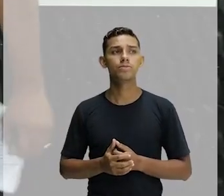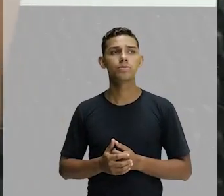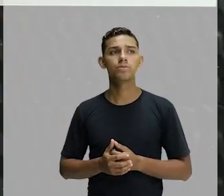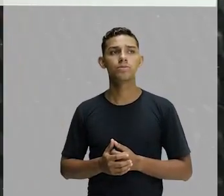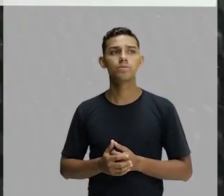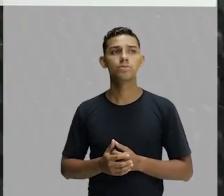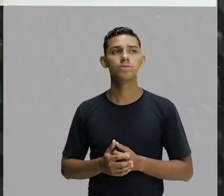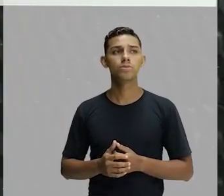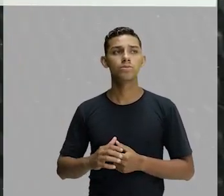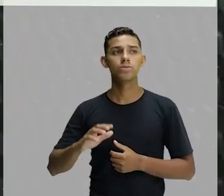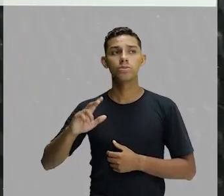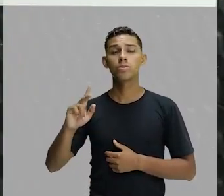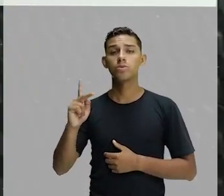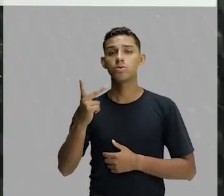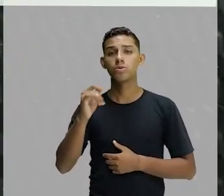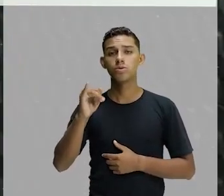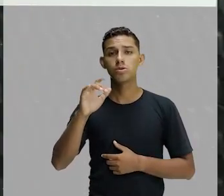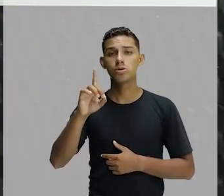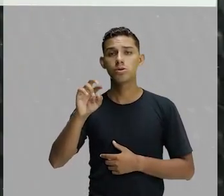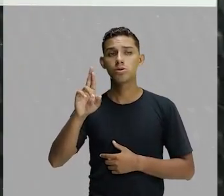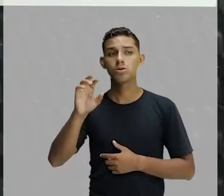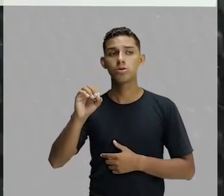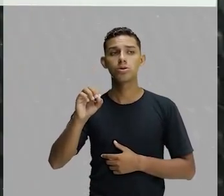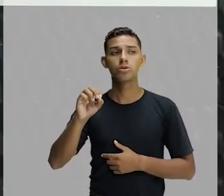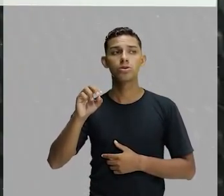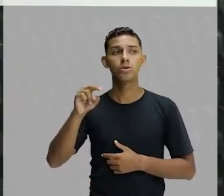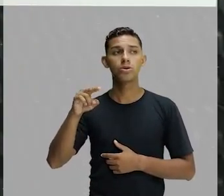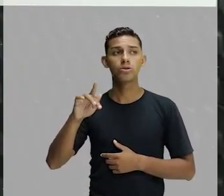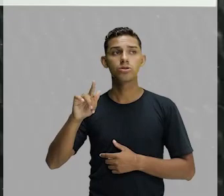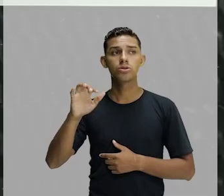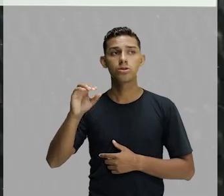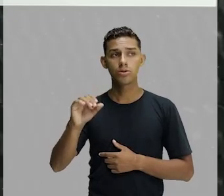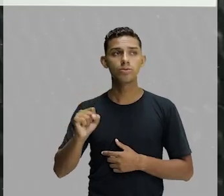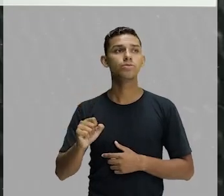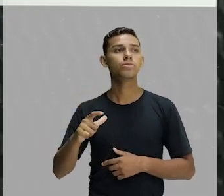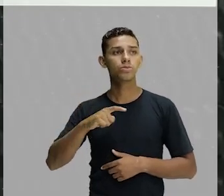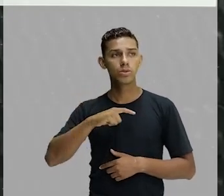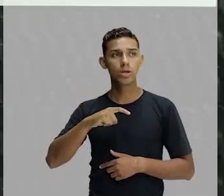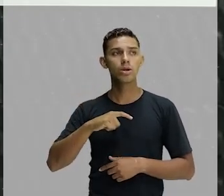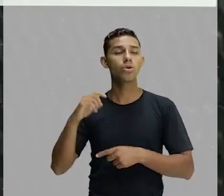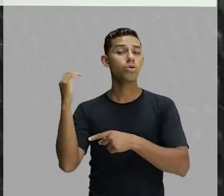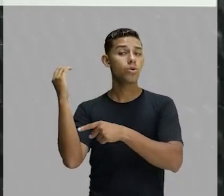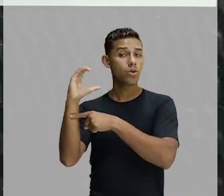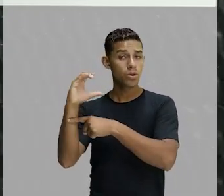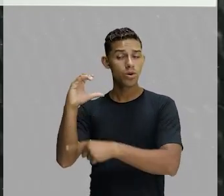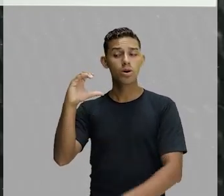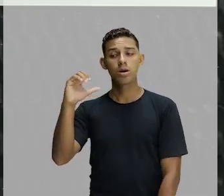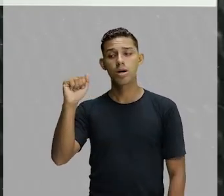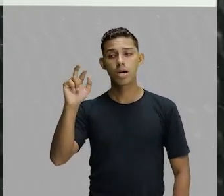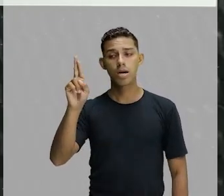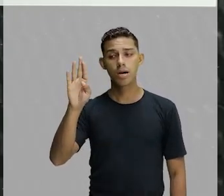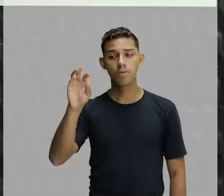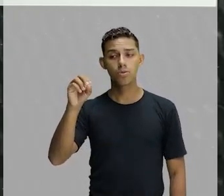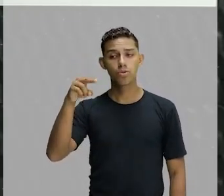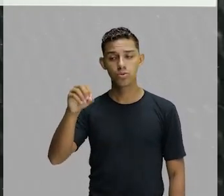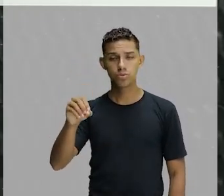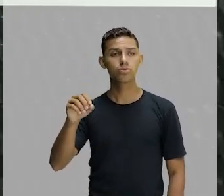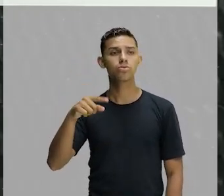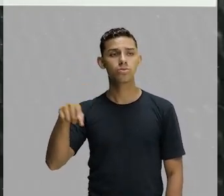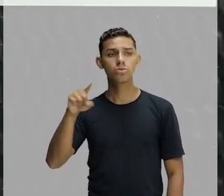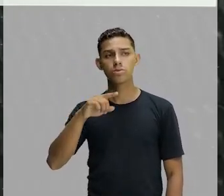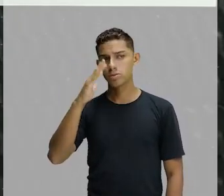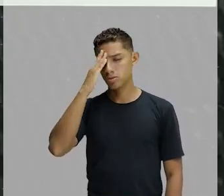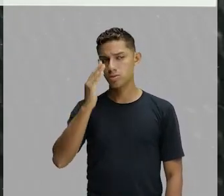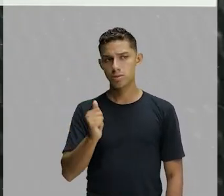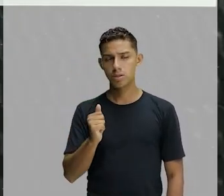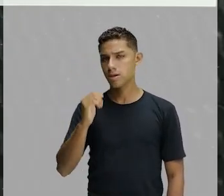do hidrogênio, eu tenho o exemplo do carbono. Olha só, o carbono, você sabe que carbono ele é o